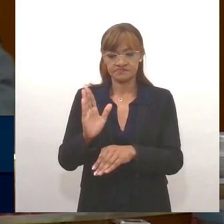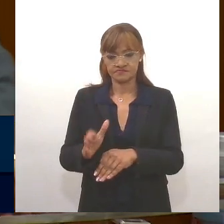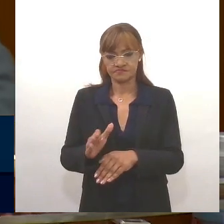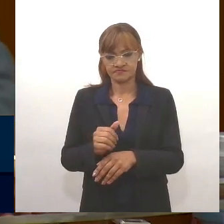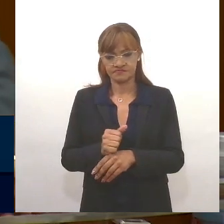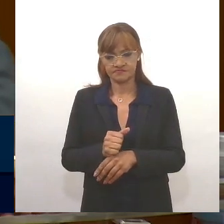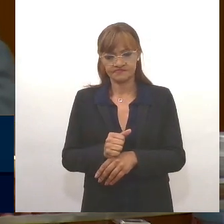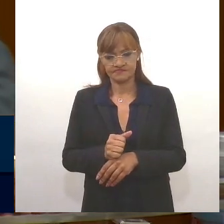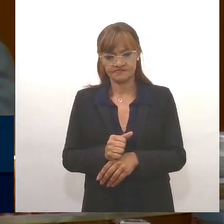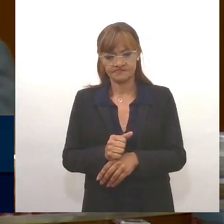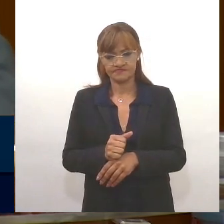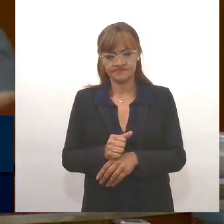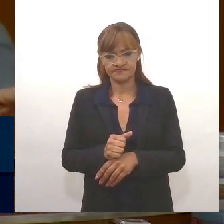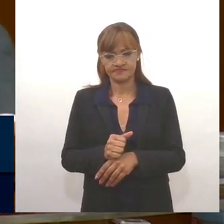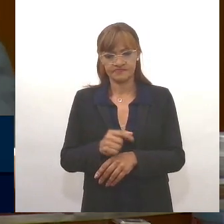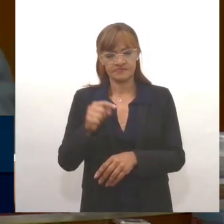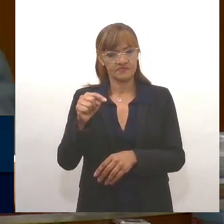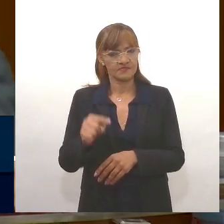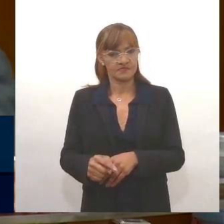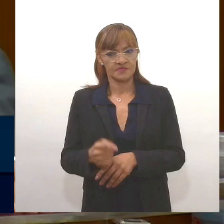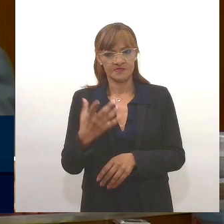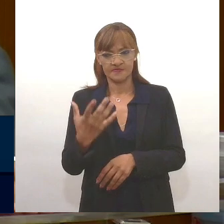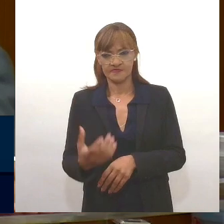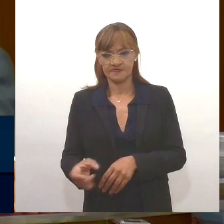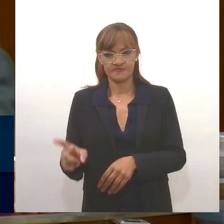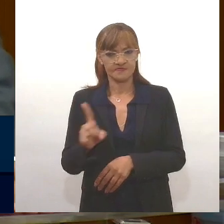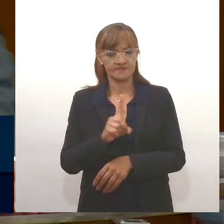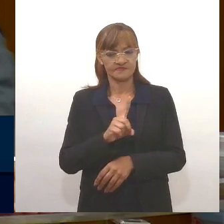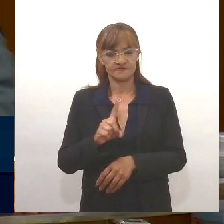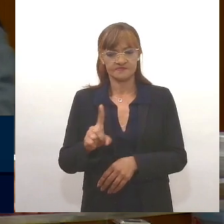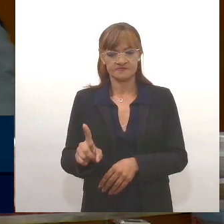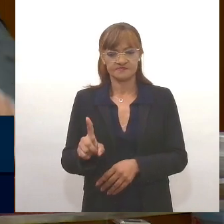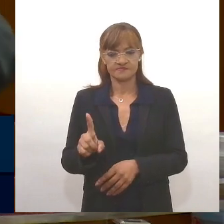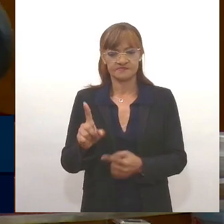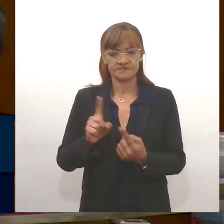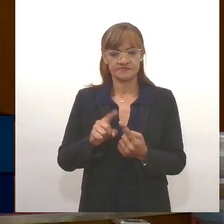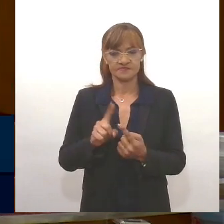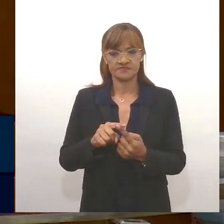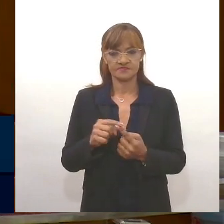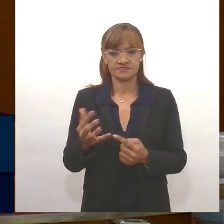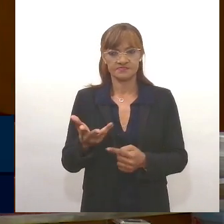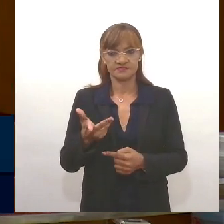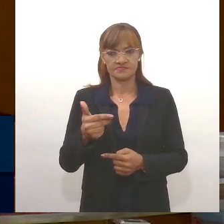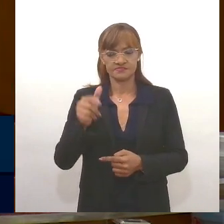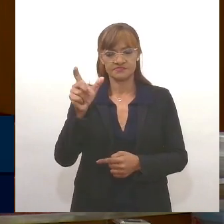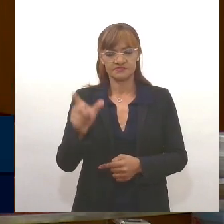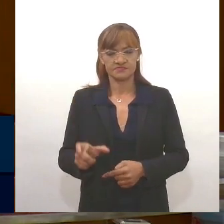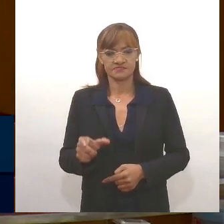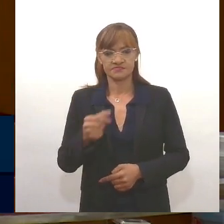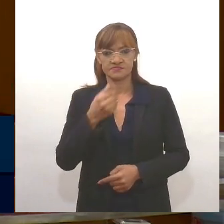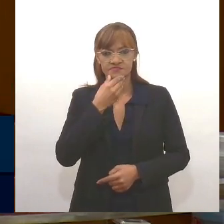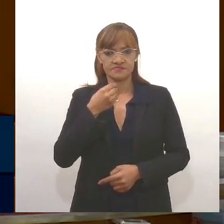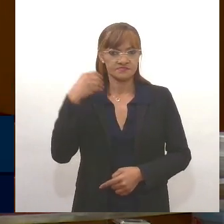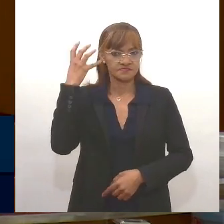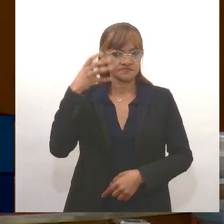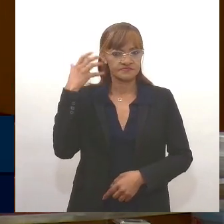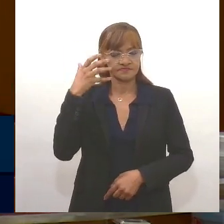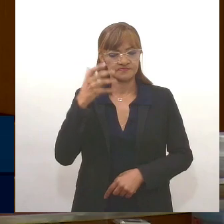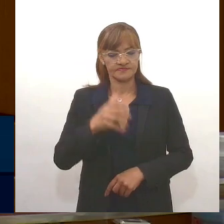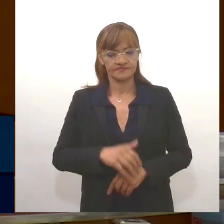casa Legislativa a atitude desse radialista mas senhor presidente